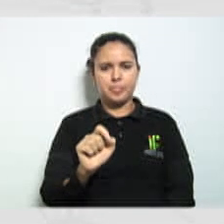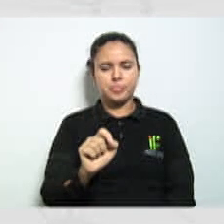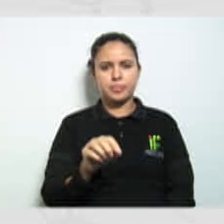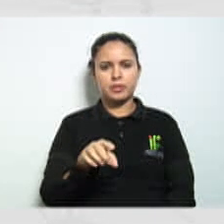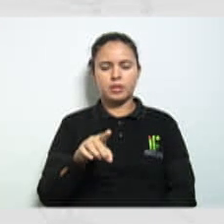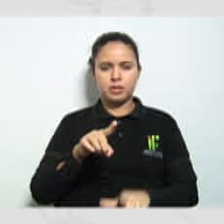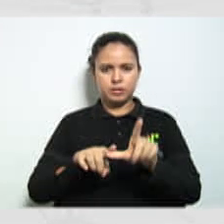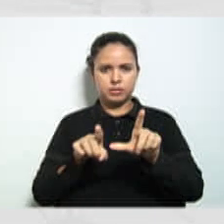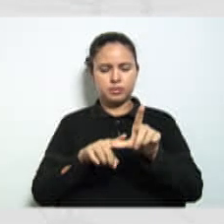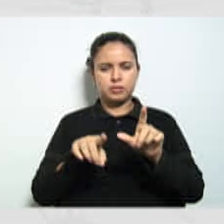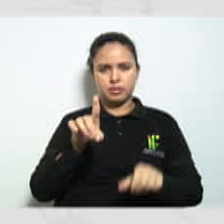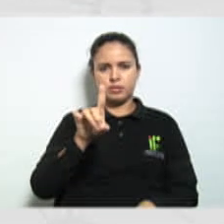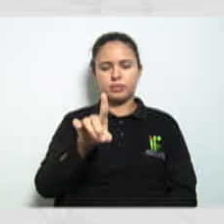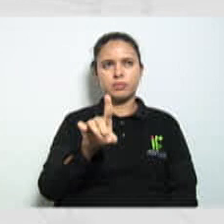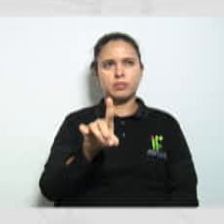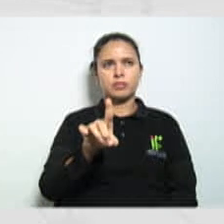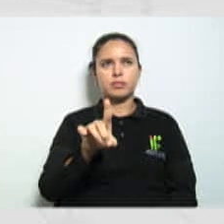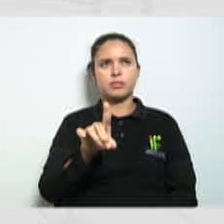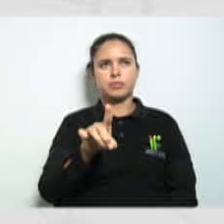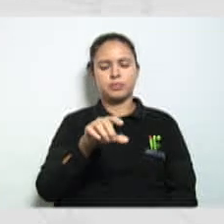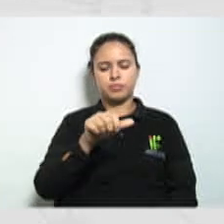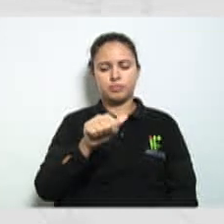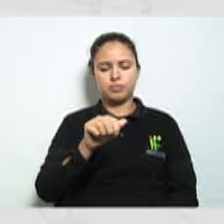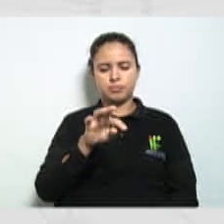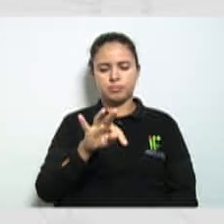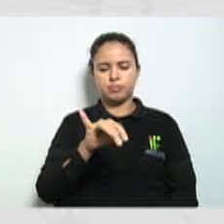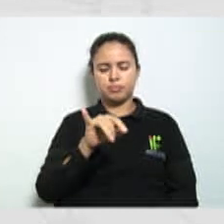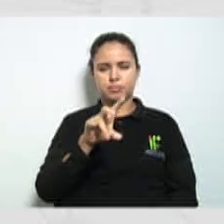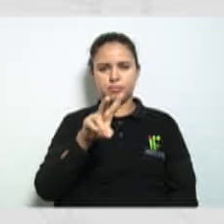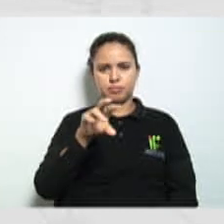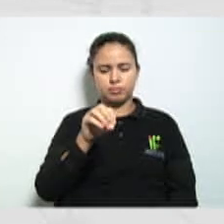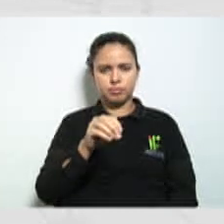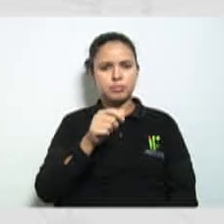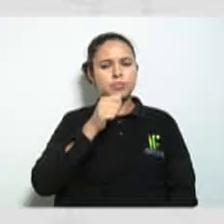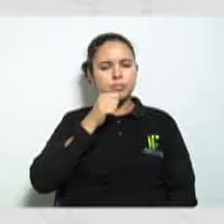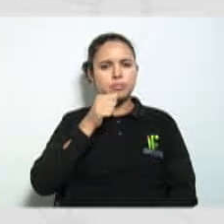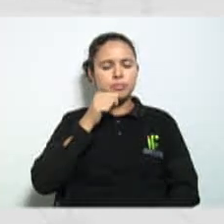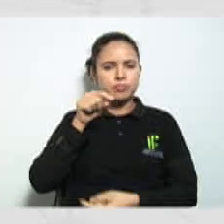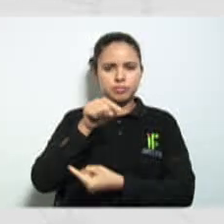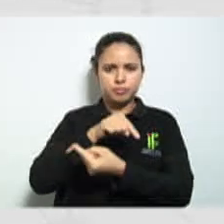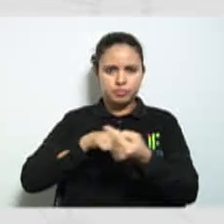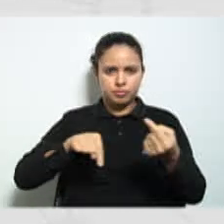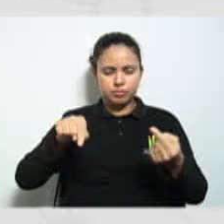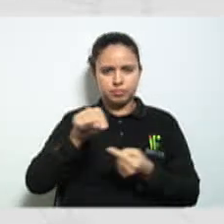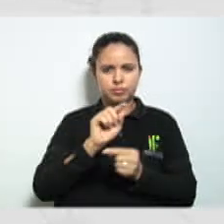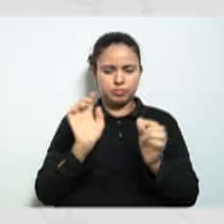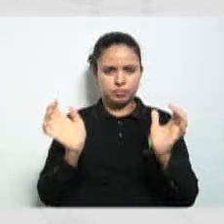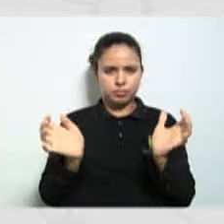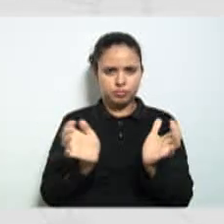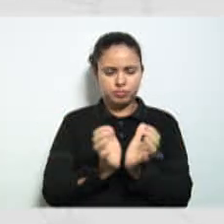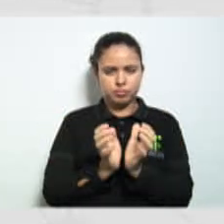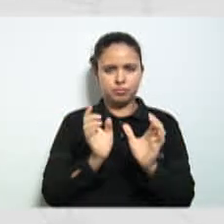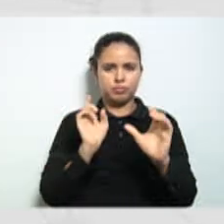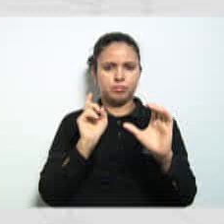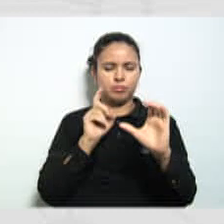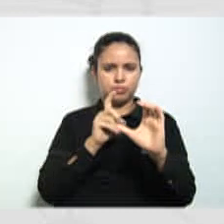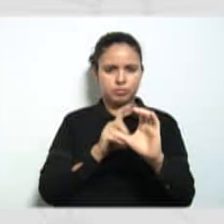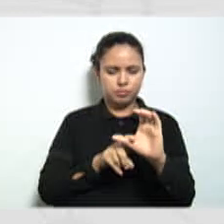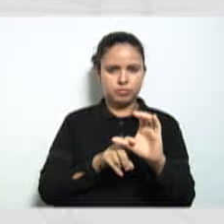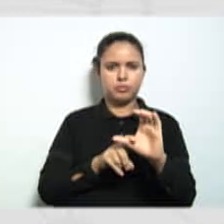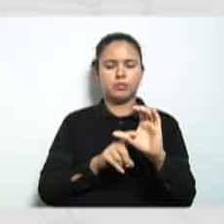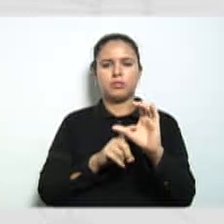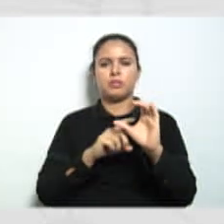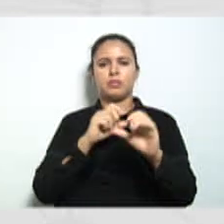D. No ativo não circulante, agrupam-se as contas cuja realização está além do período do exercício